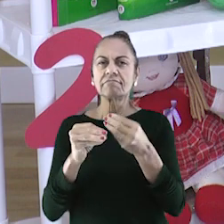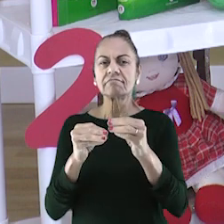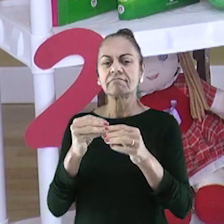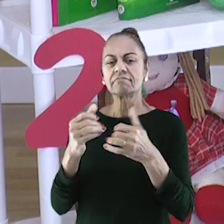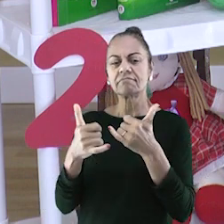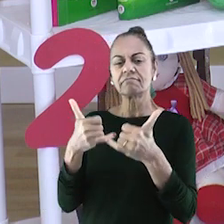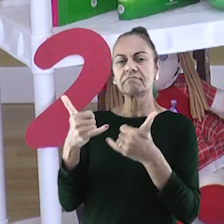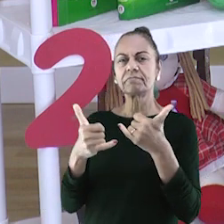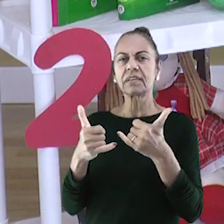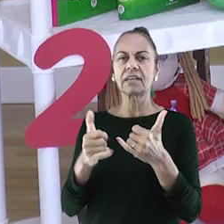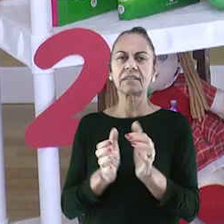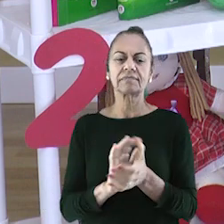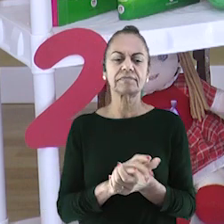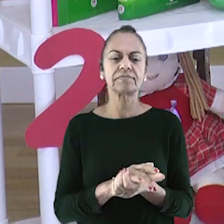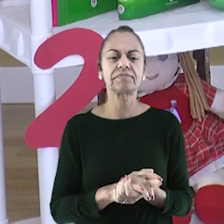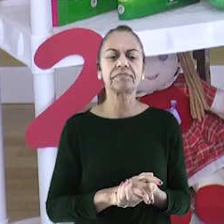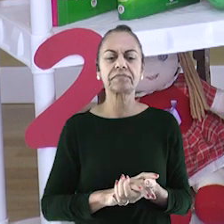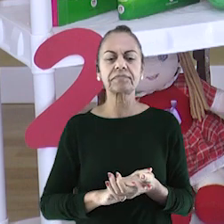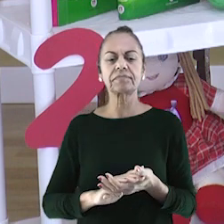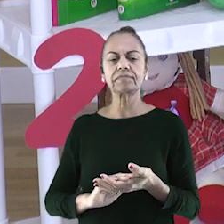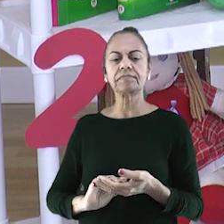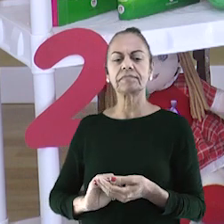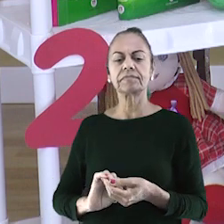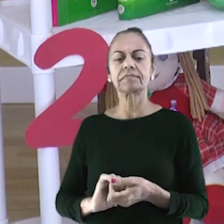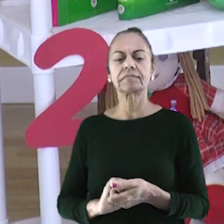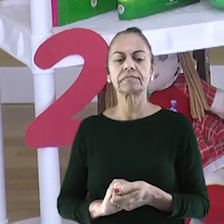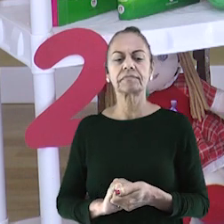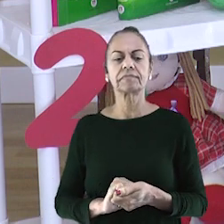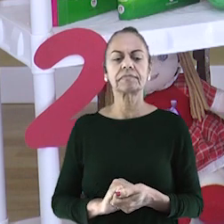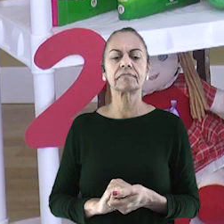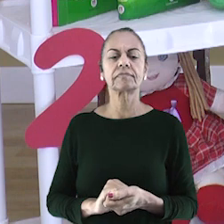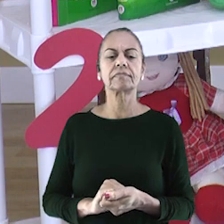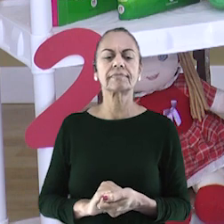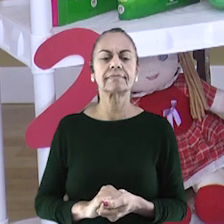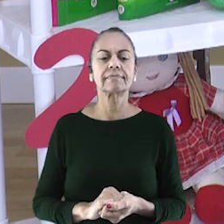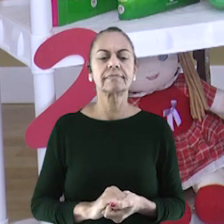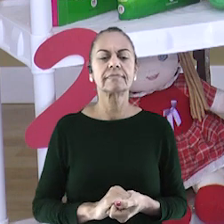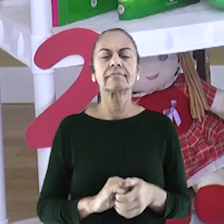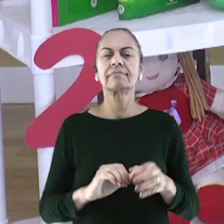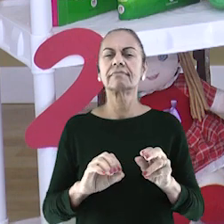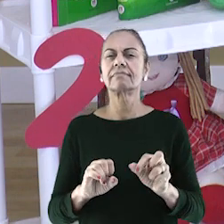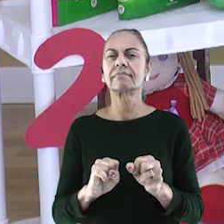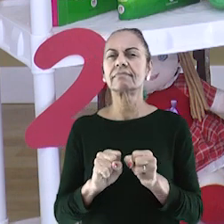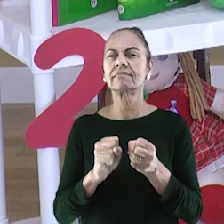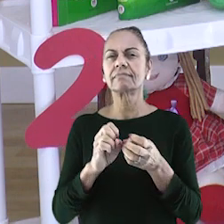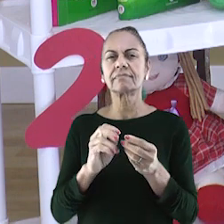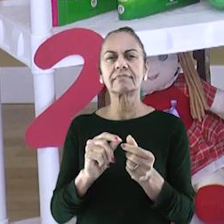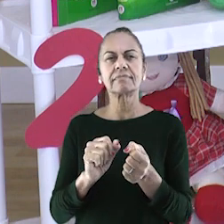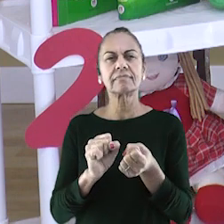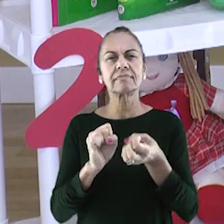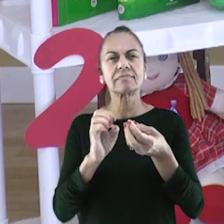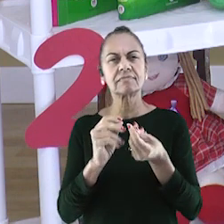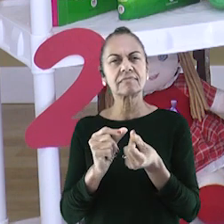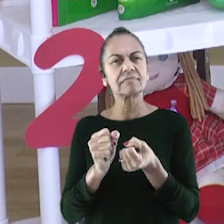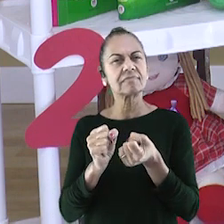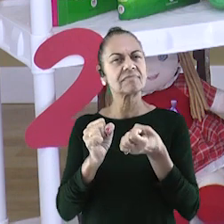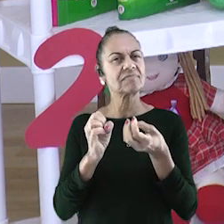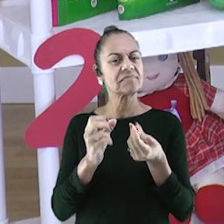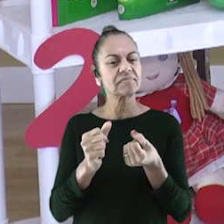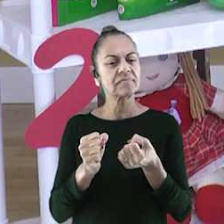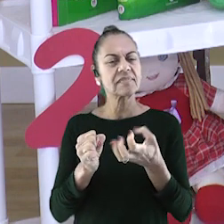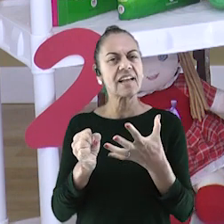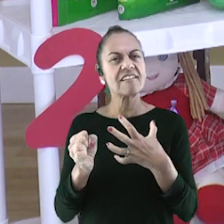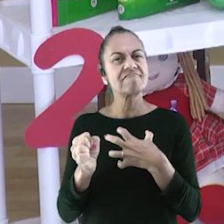trouxe aqui, ó, esses aqui que eu encontrei ali no meu quintal. Então, a gente pode pegar a